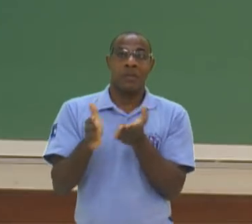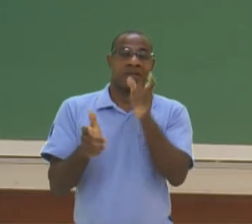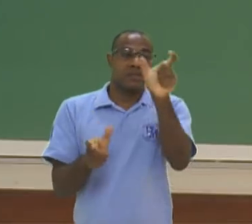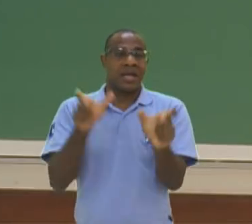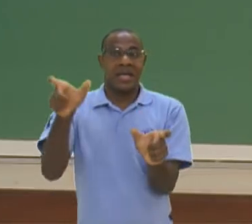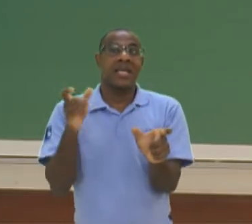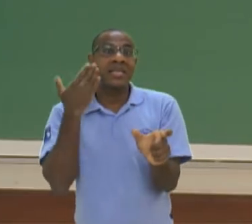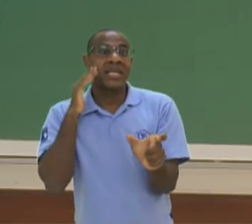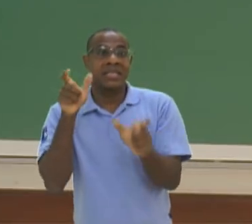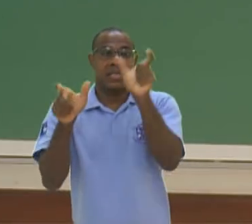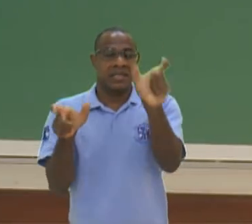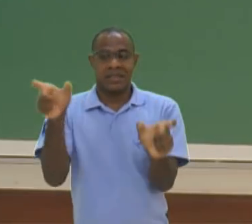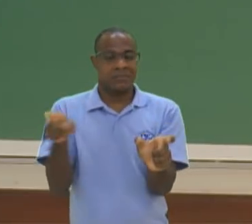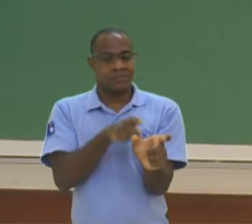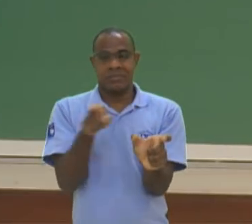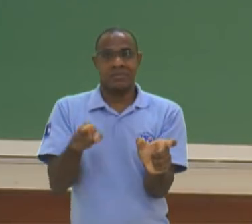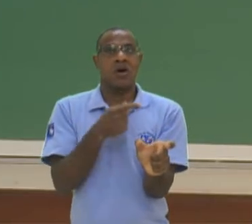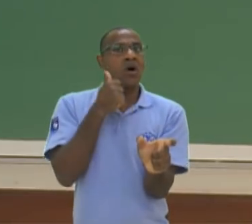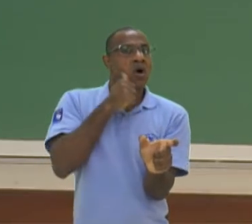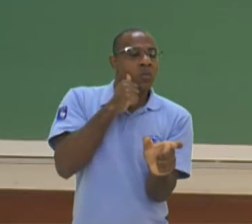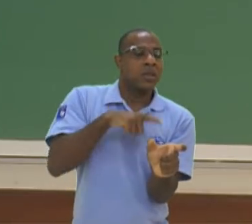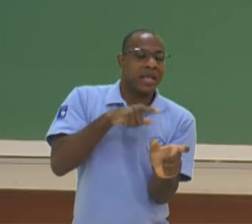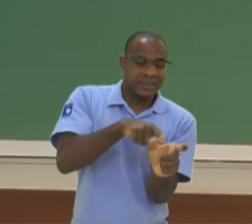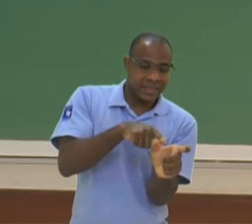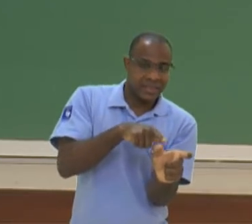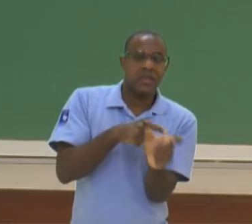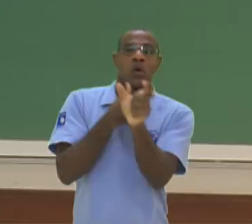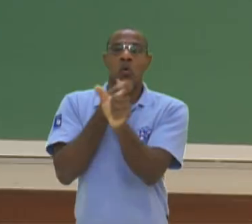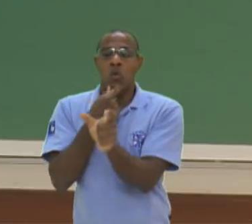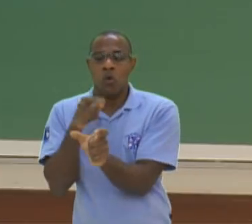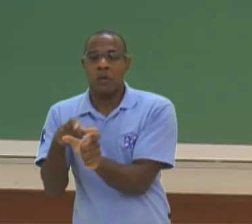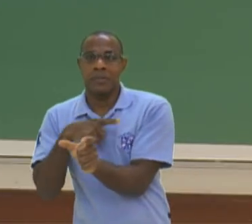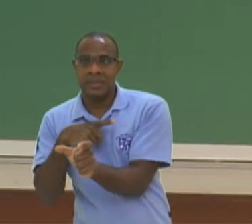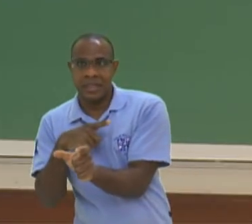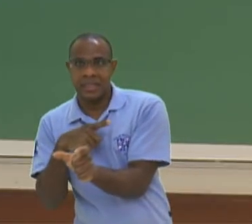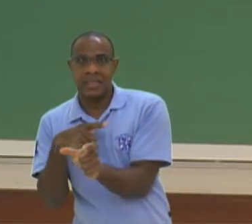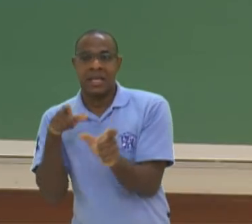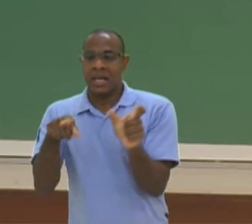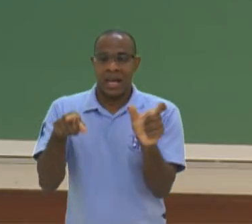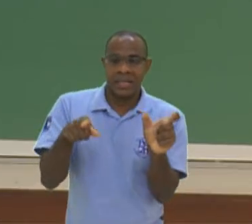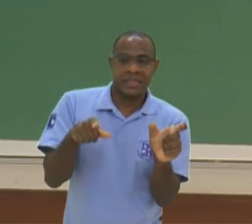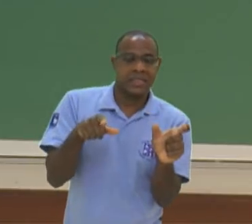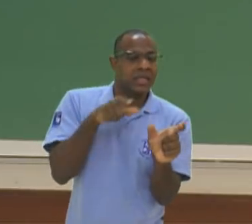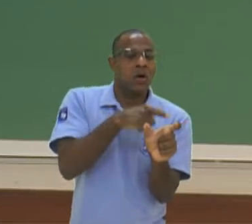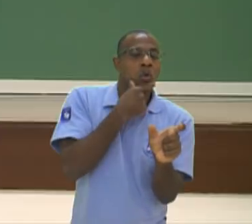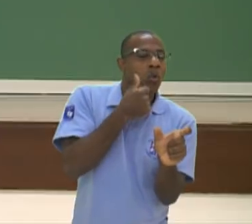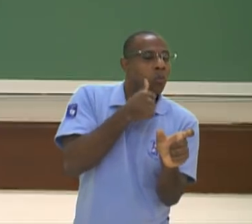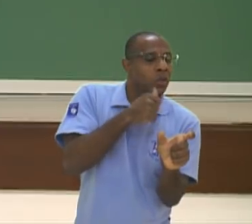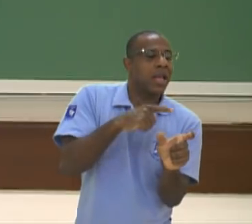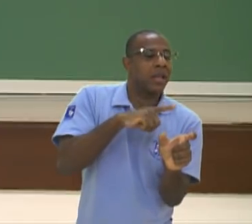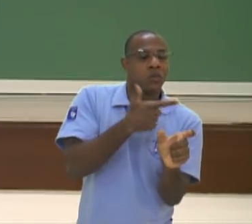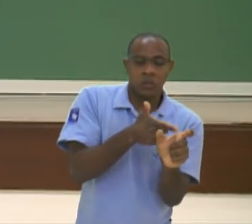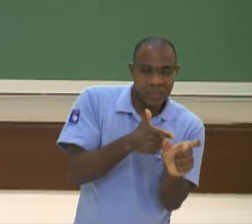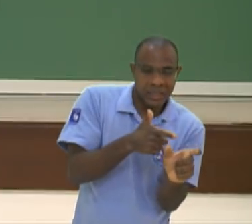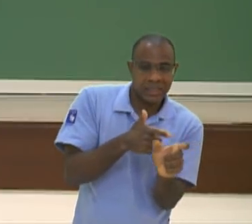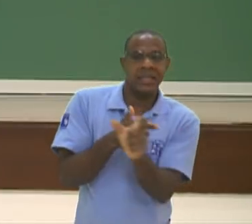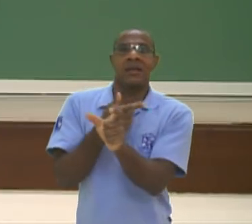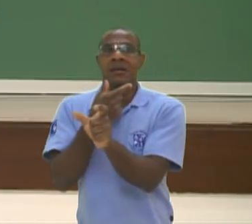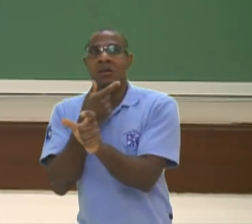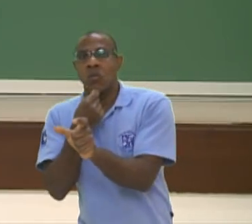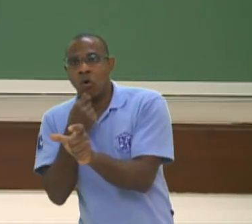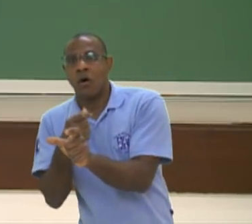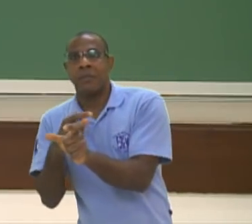a entender cada uma delas, o papel que elas desempenham. E a primeira que a gente vai conhecer é